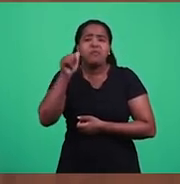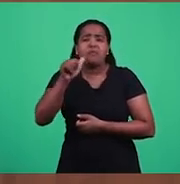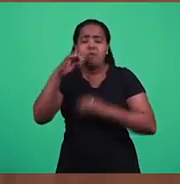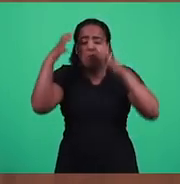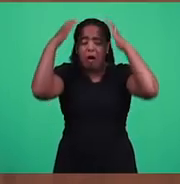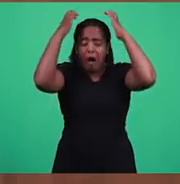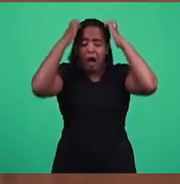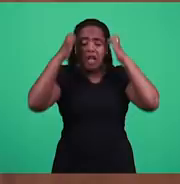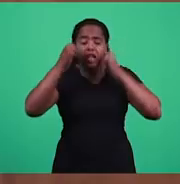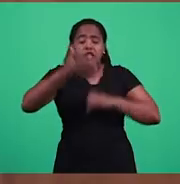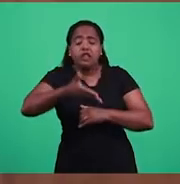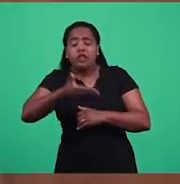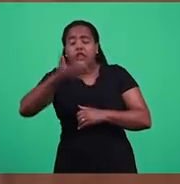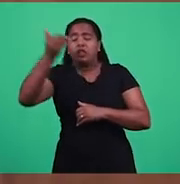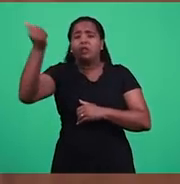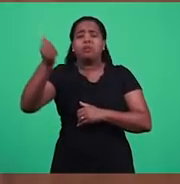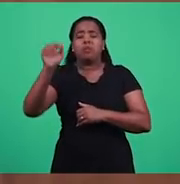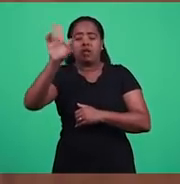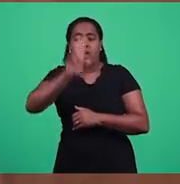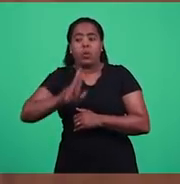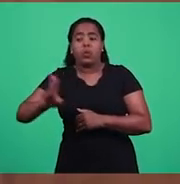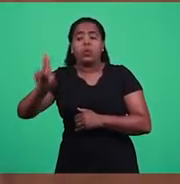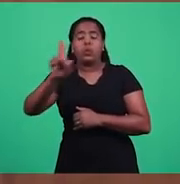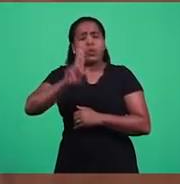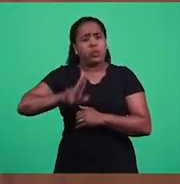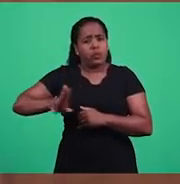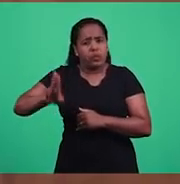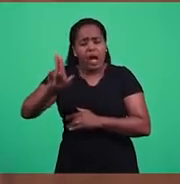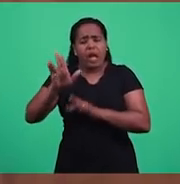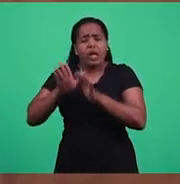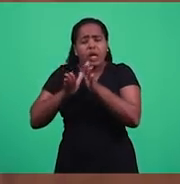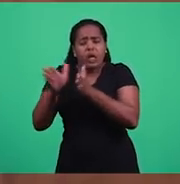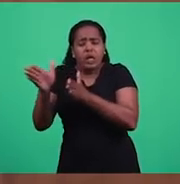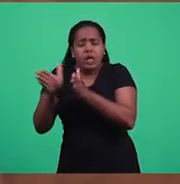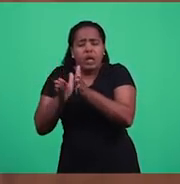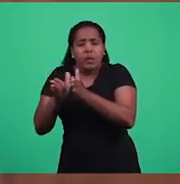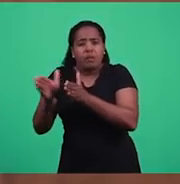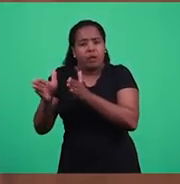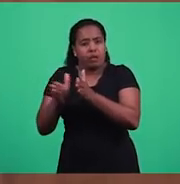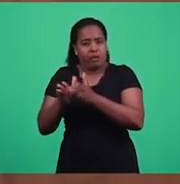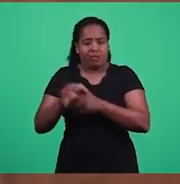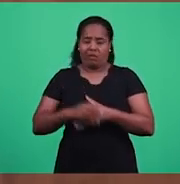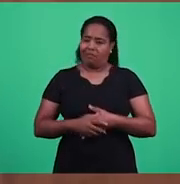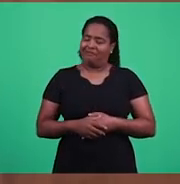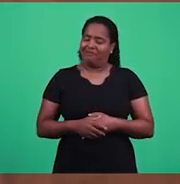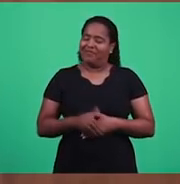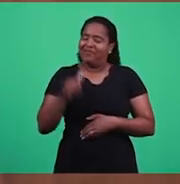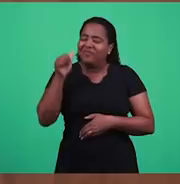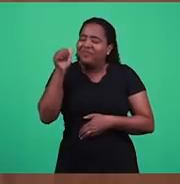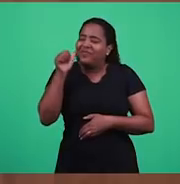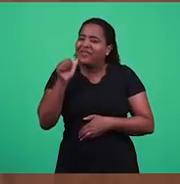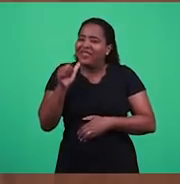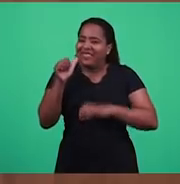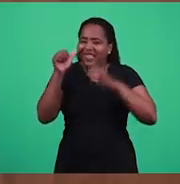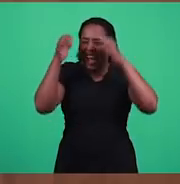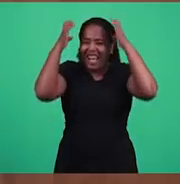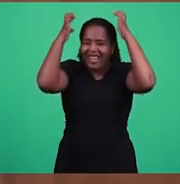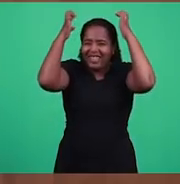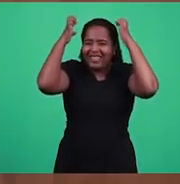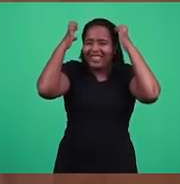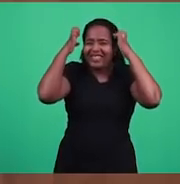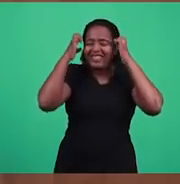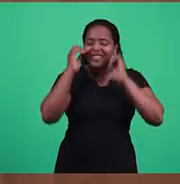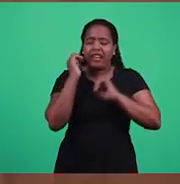do povo de Deus para ser usada naquele tempo. Então a rainha Esther falou